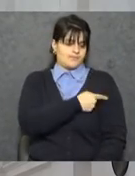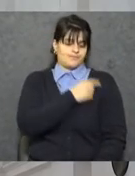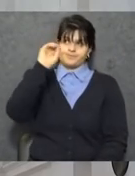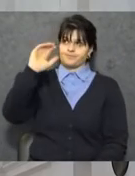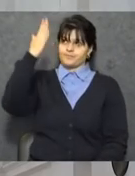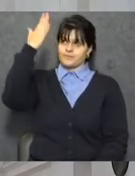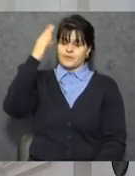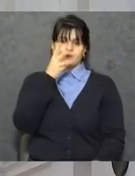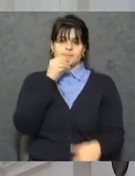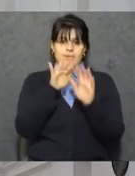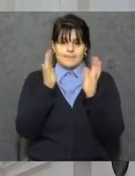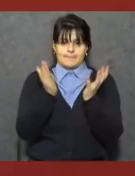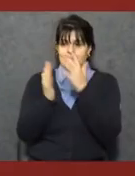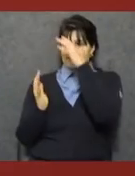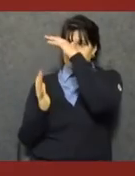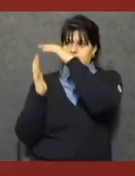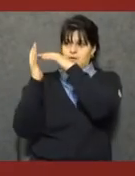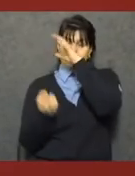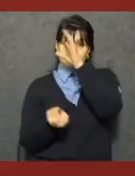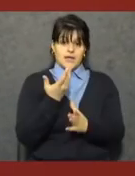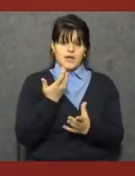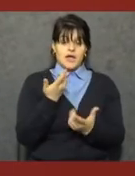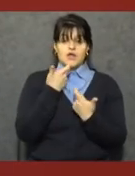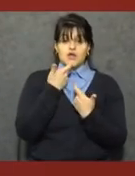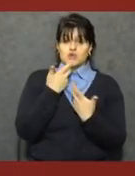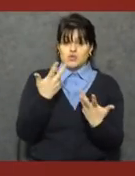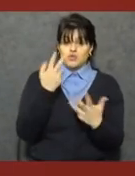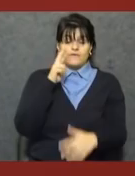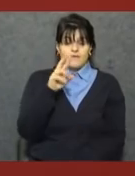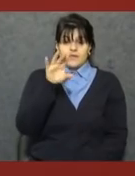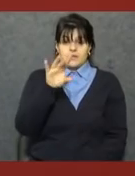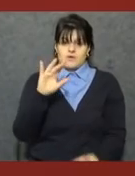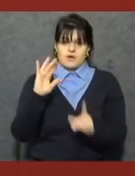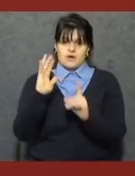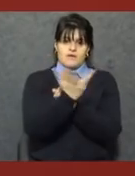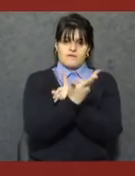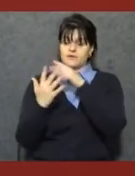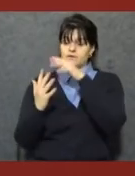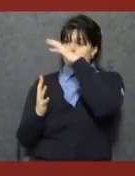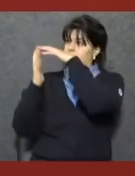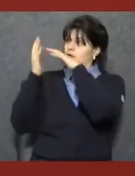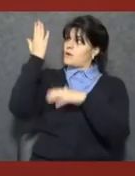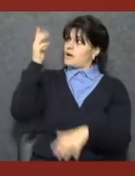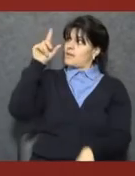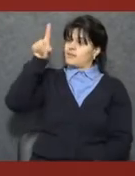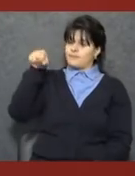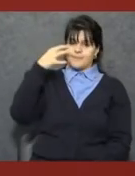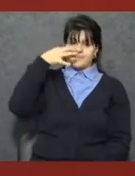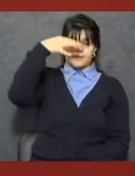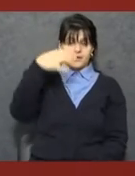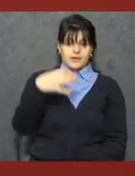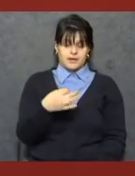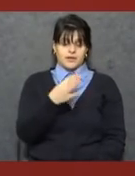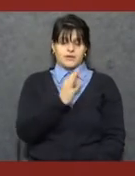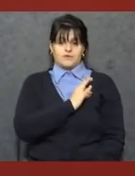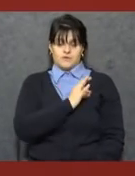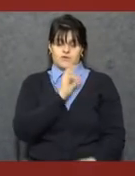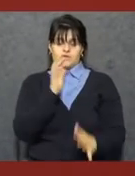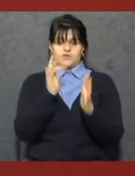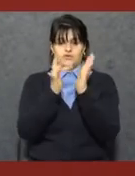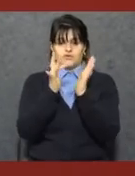e da terra, de todas as coisas visíveis e invisíveis. Creio em um só Senhor Jesus Cristo,